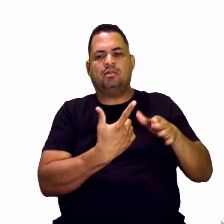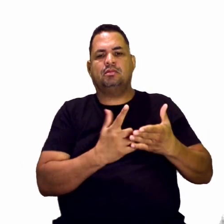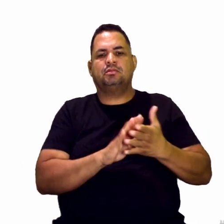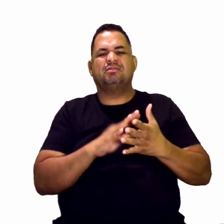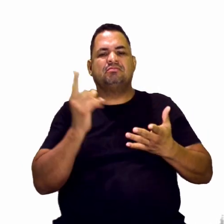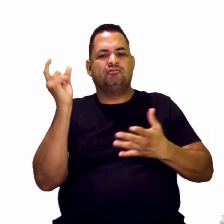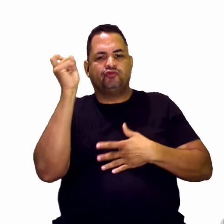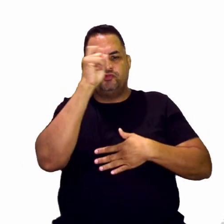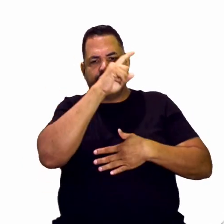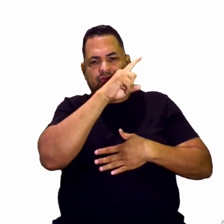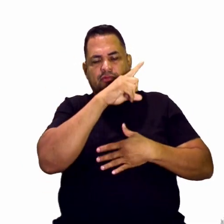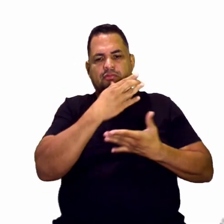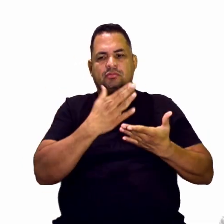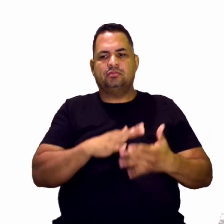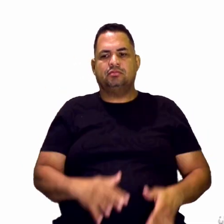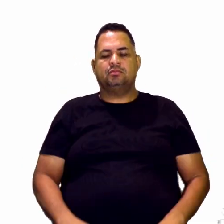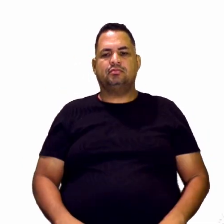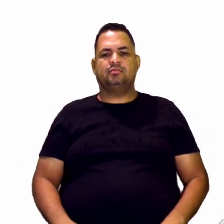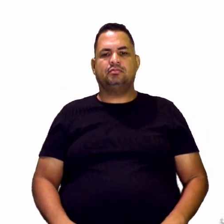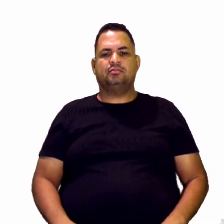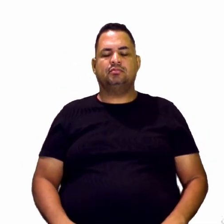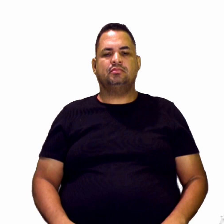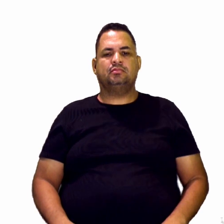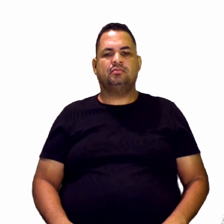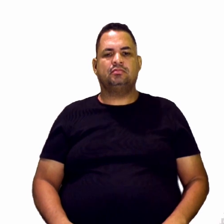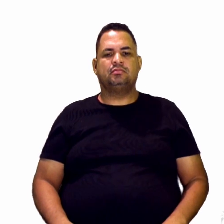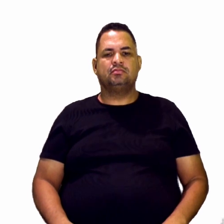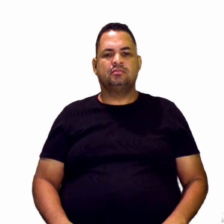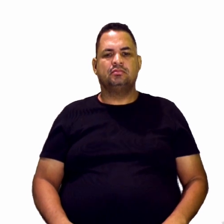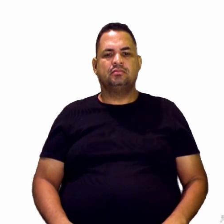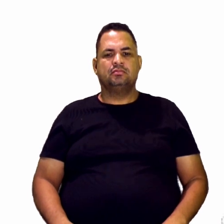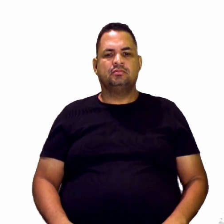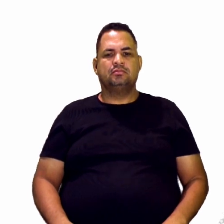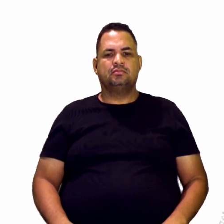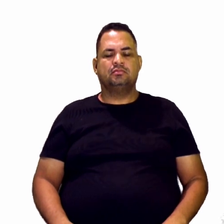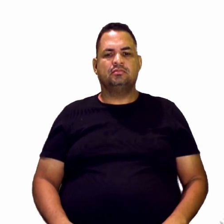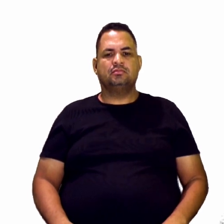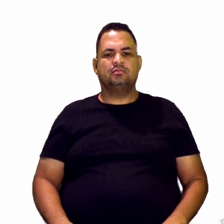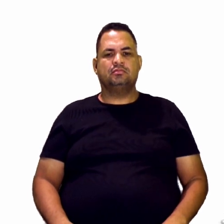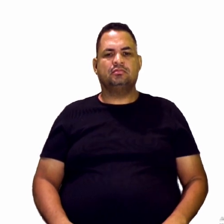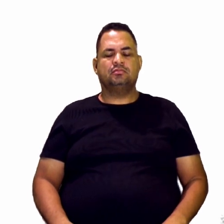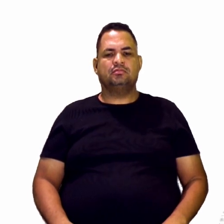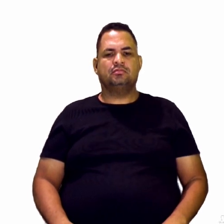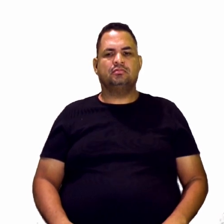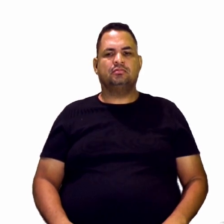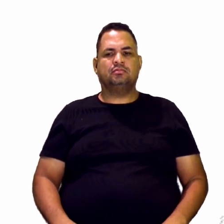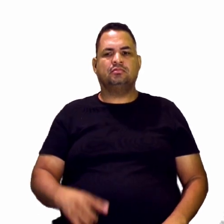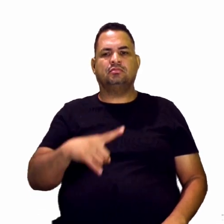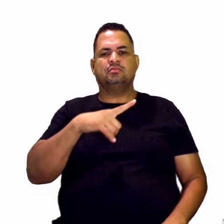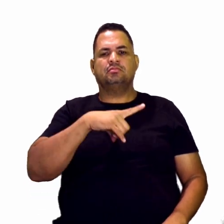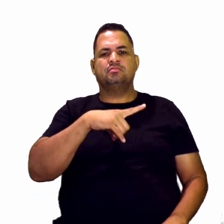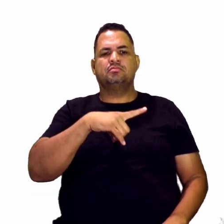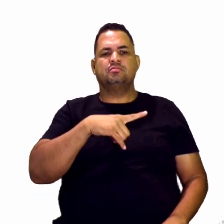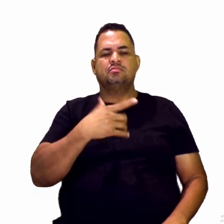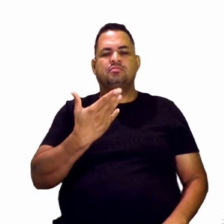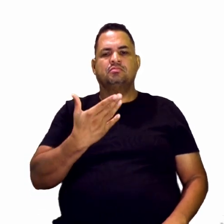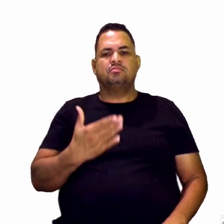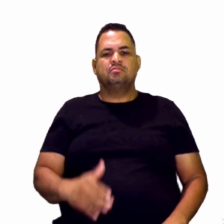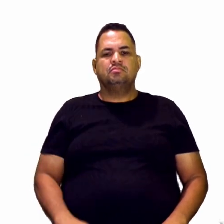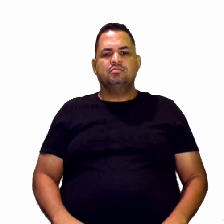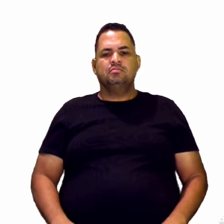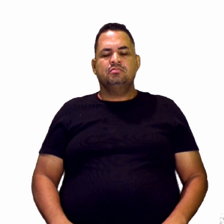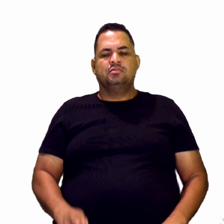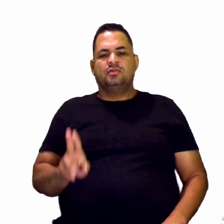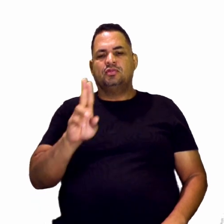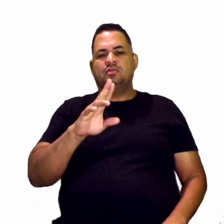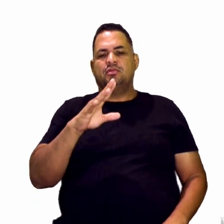dos organismos que estão ali naquela multidão. Então, nesse caso, existe um